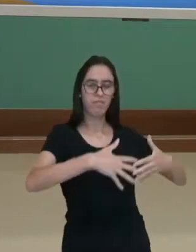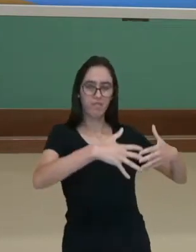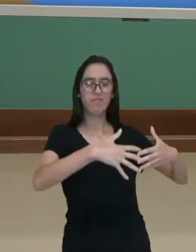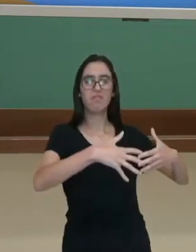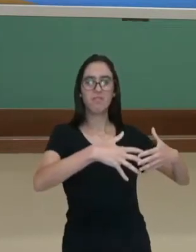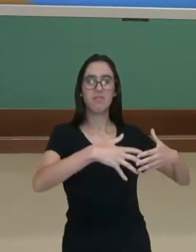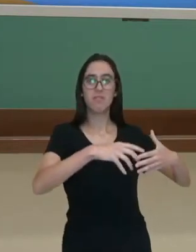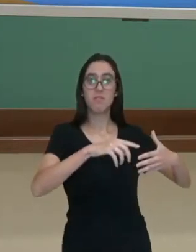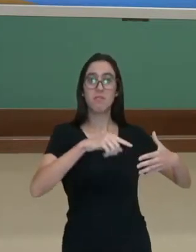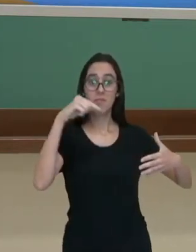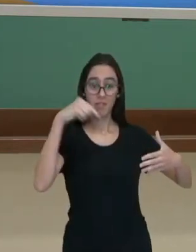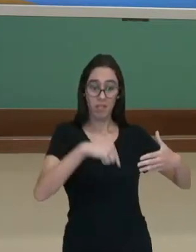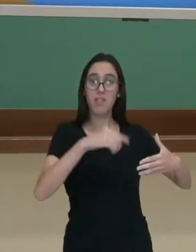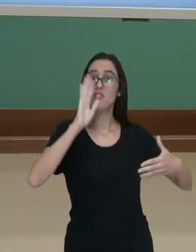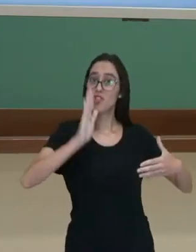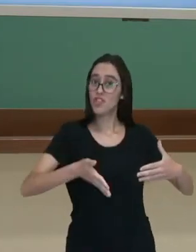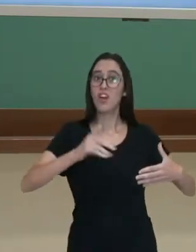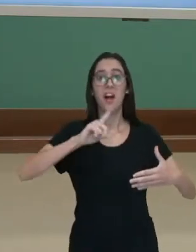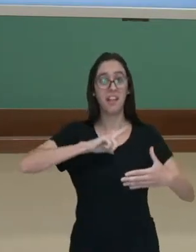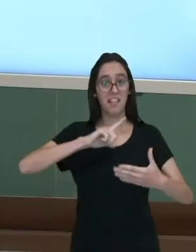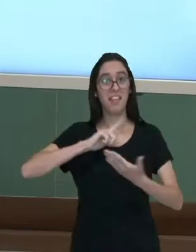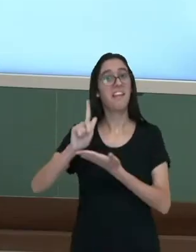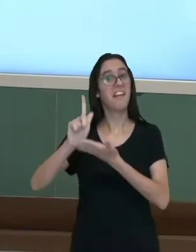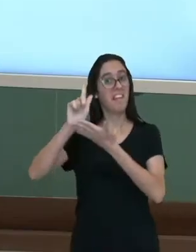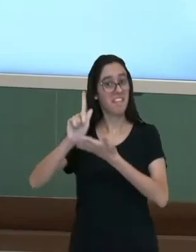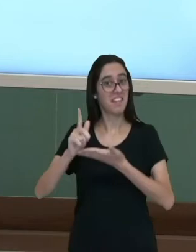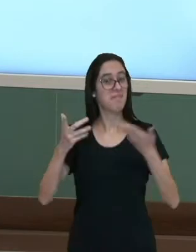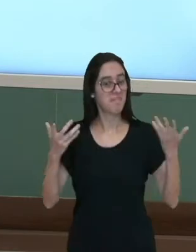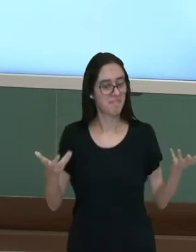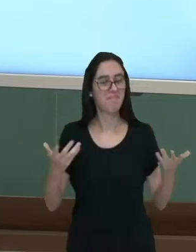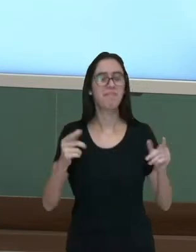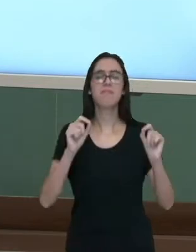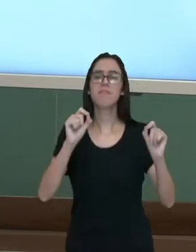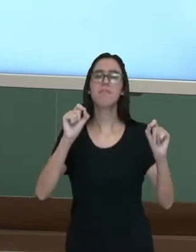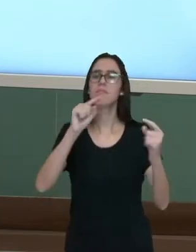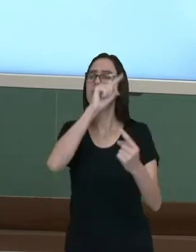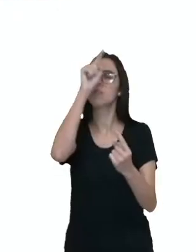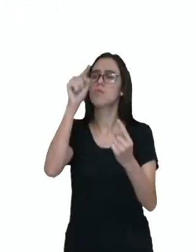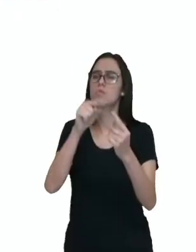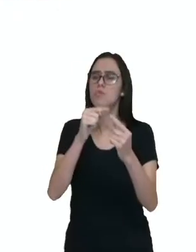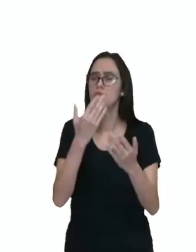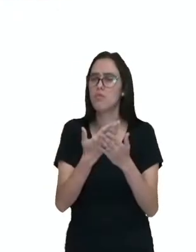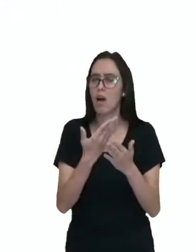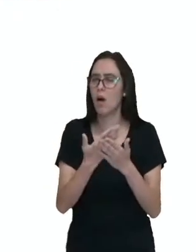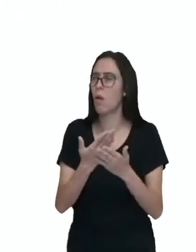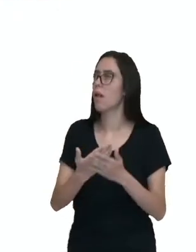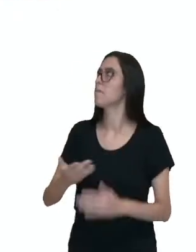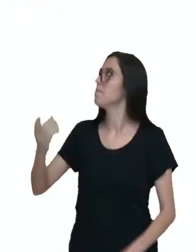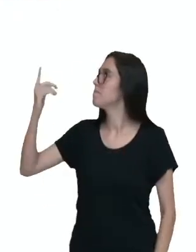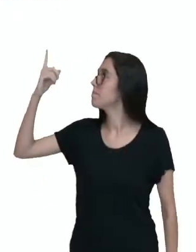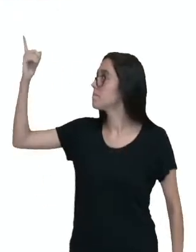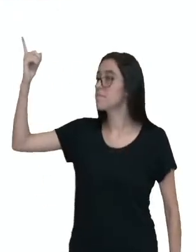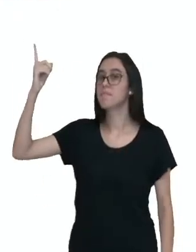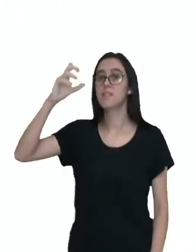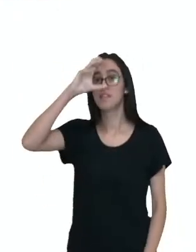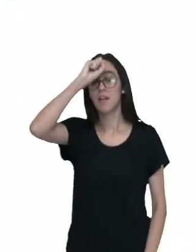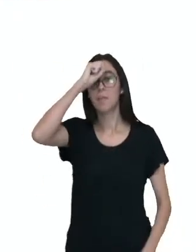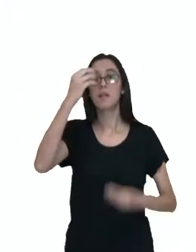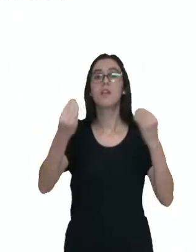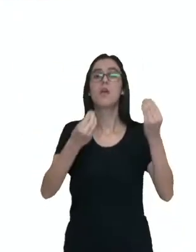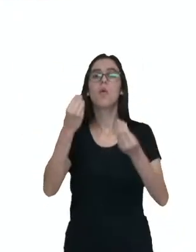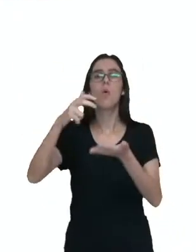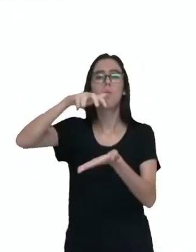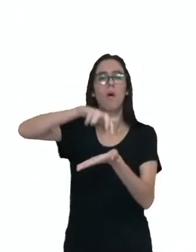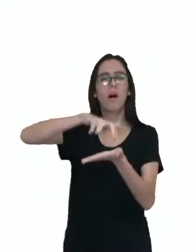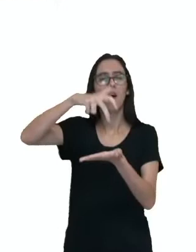sua ação. Vamos lá, queridos. Bem, qual é o objetivo da nossa aula? Entender como os astronautas da Estação Espacial